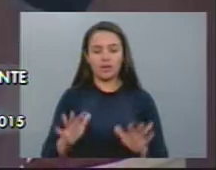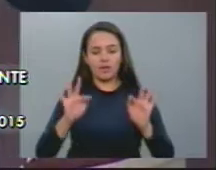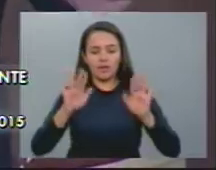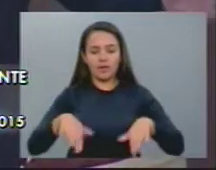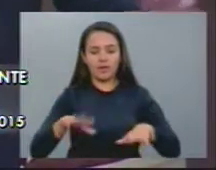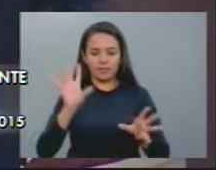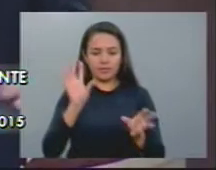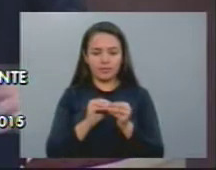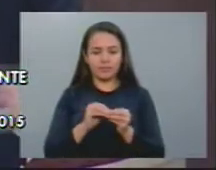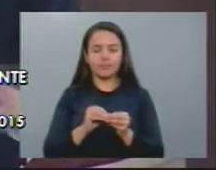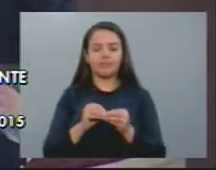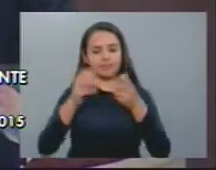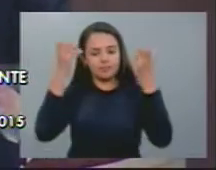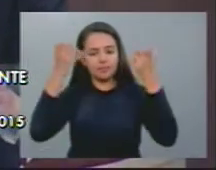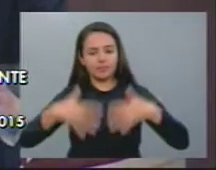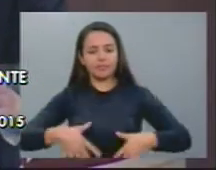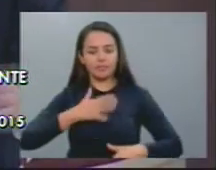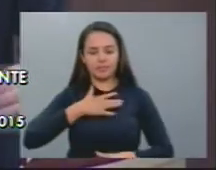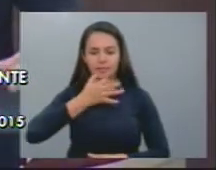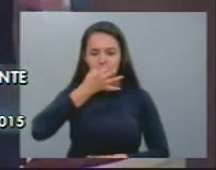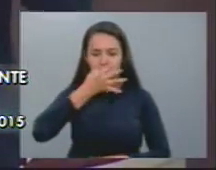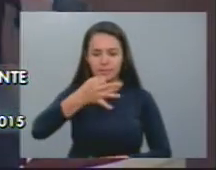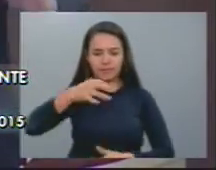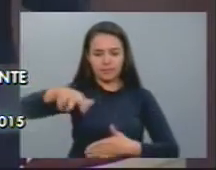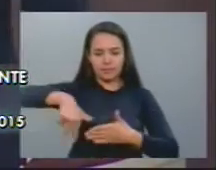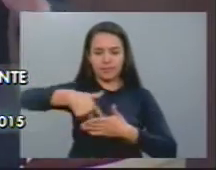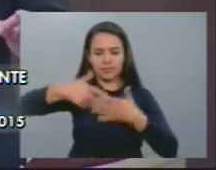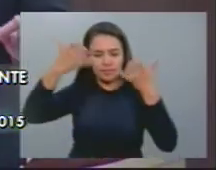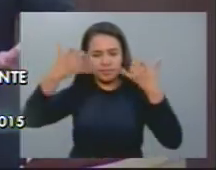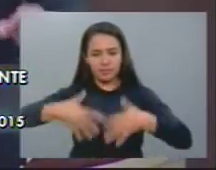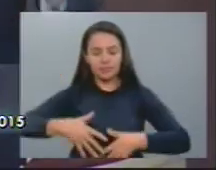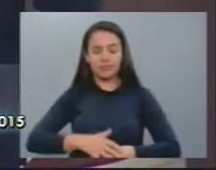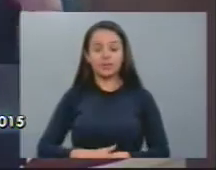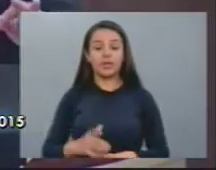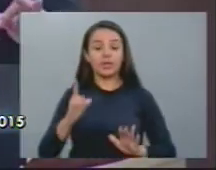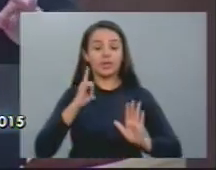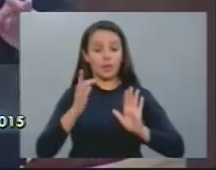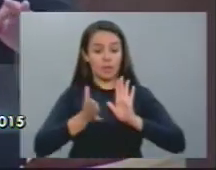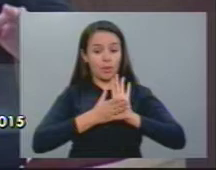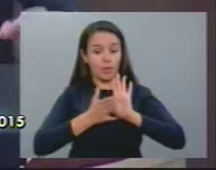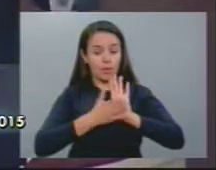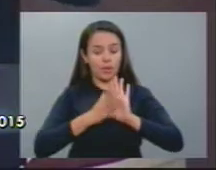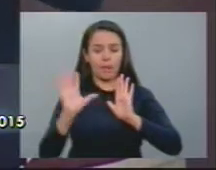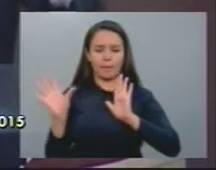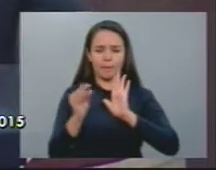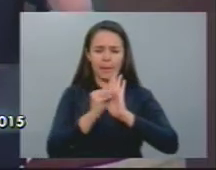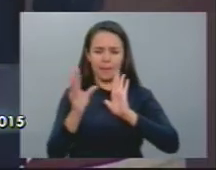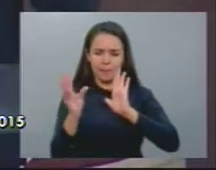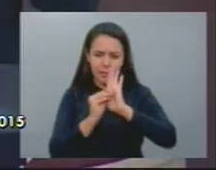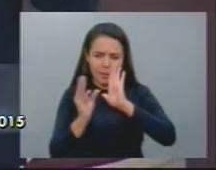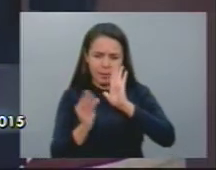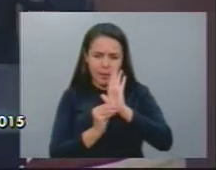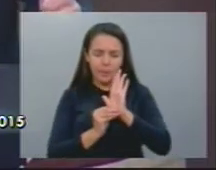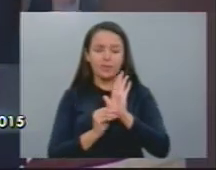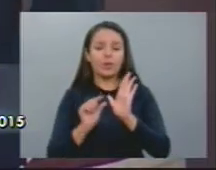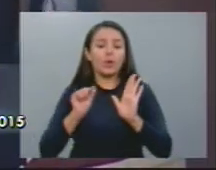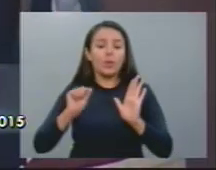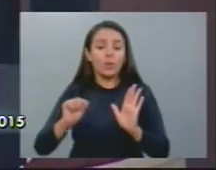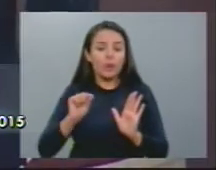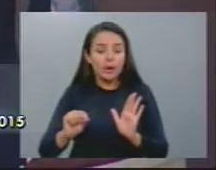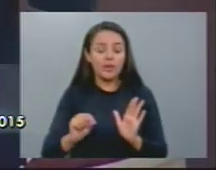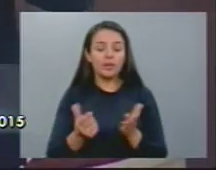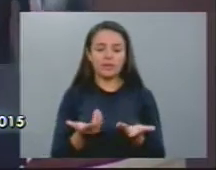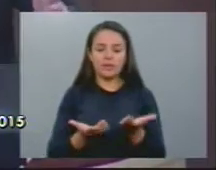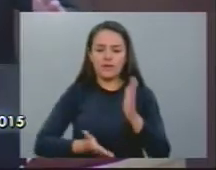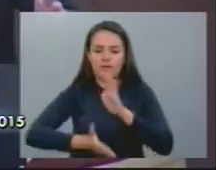Em resumo, eu queria fazer um resumo do meu pronunciamento. Nós estamos propondo, em todas as nossas emendas, reduzir recursos de publicidade,